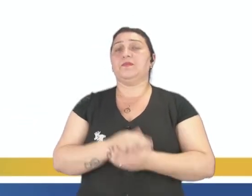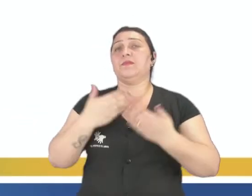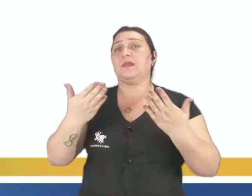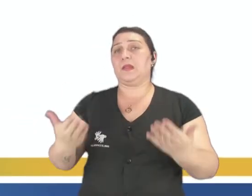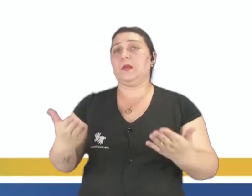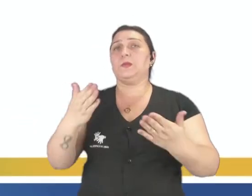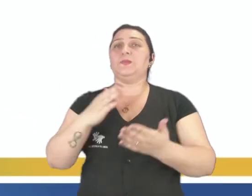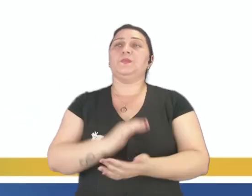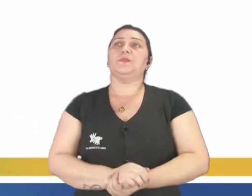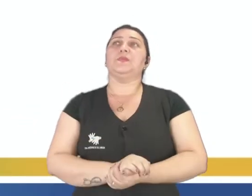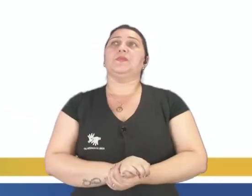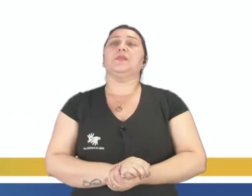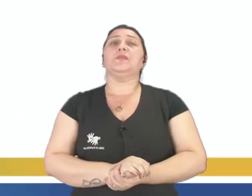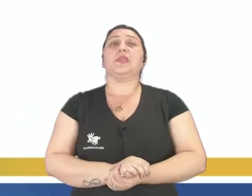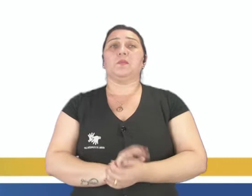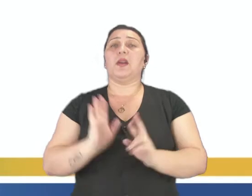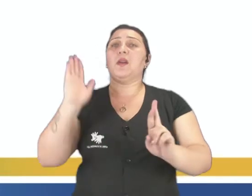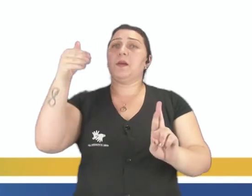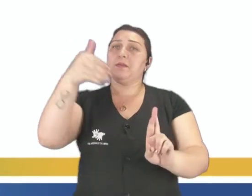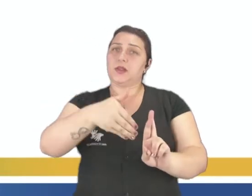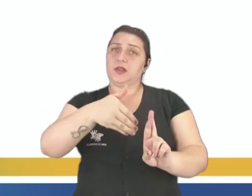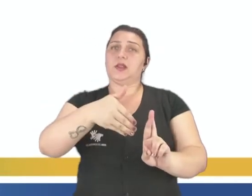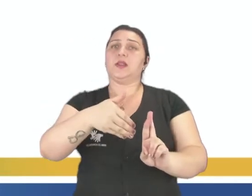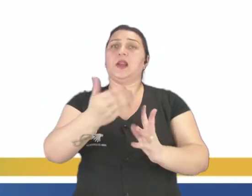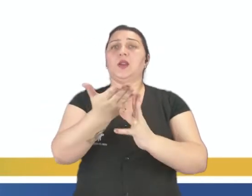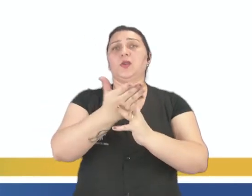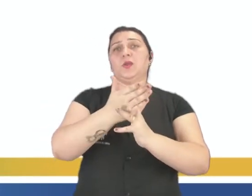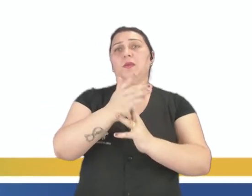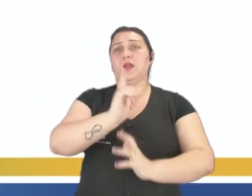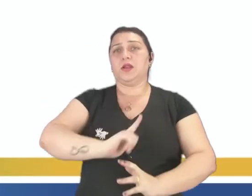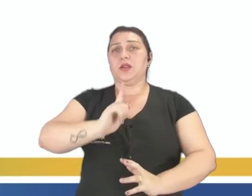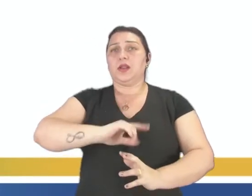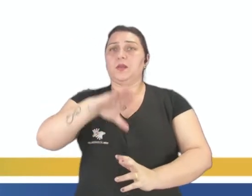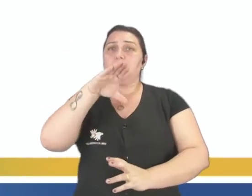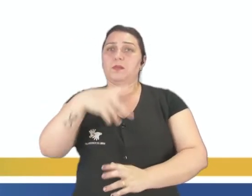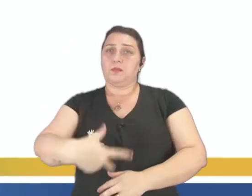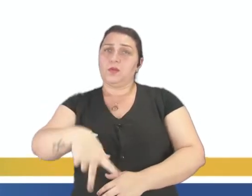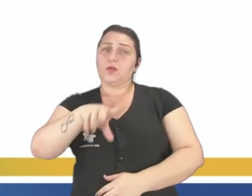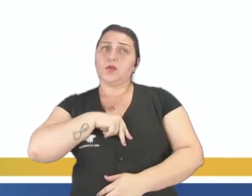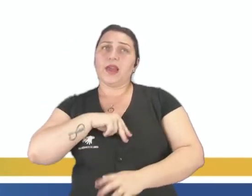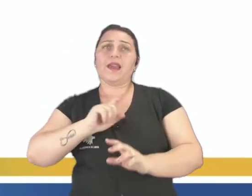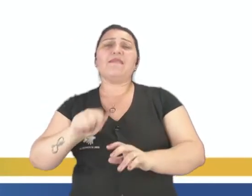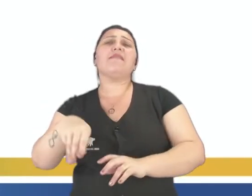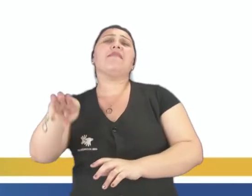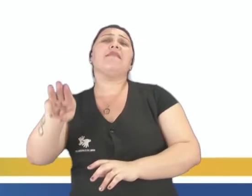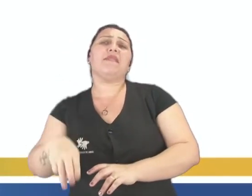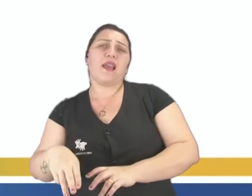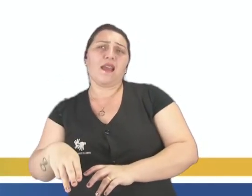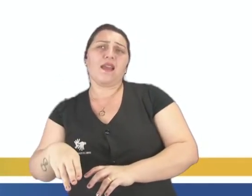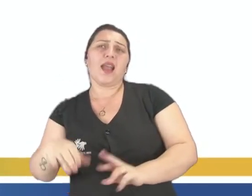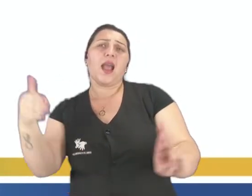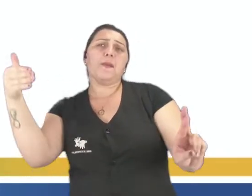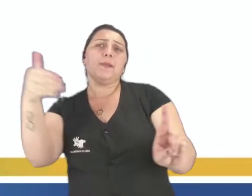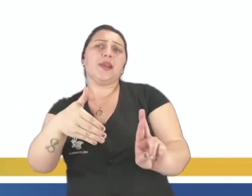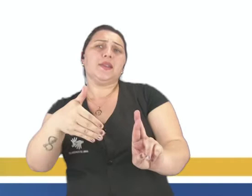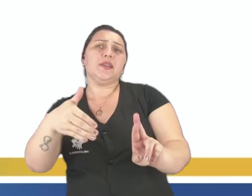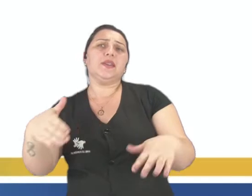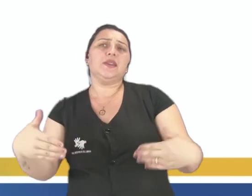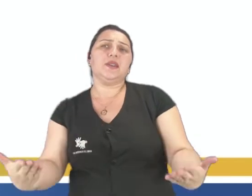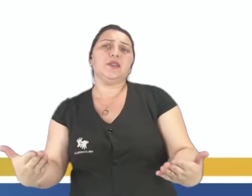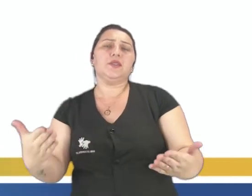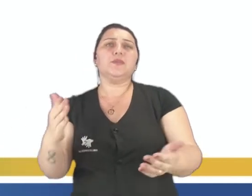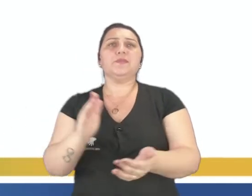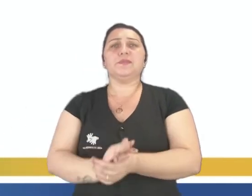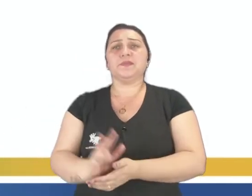Então, o maior representante do barroco literário português foi quem? Quem foi o maior representante aí dentro